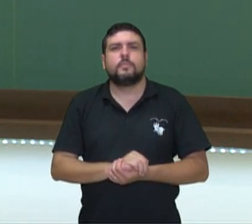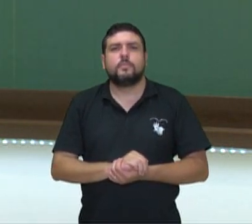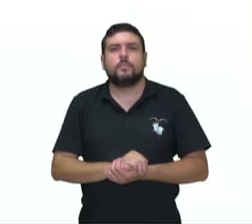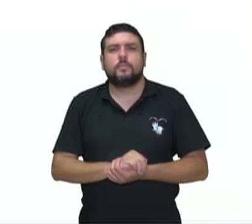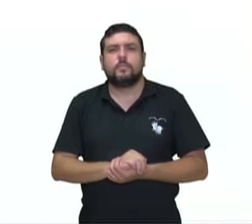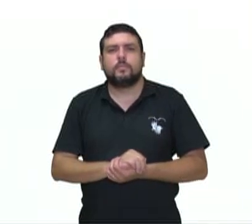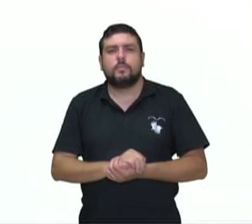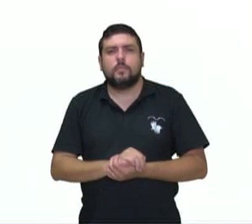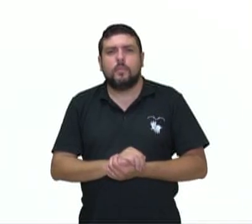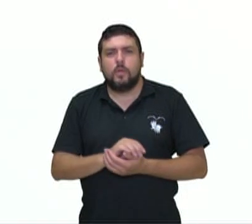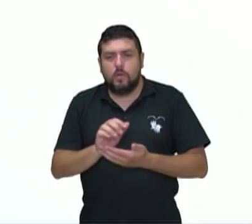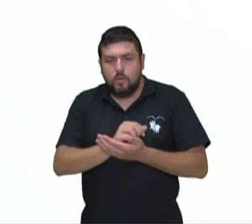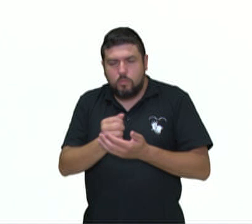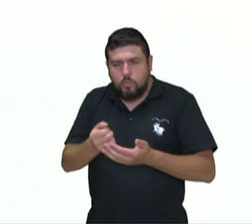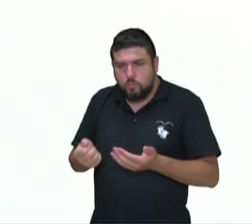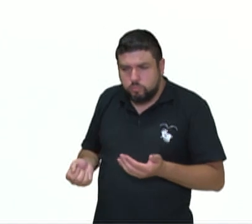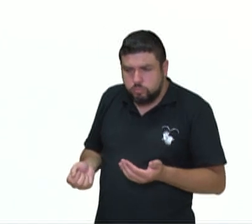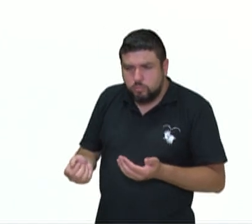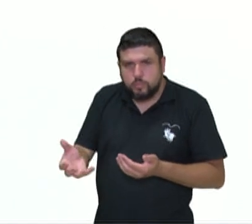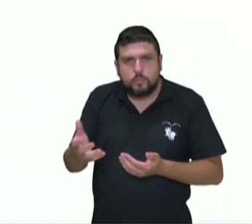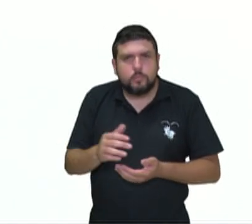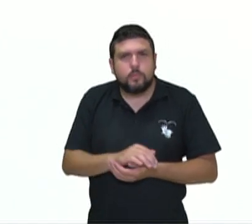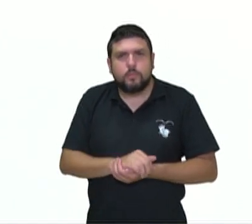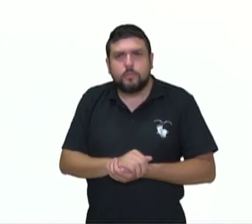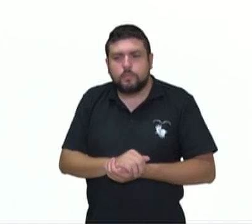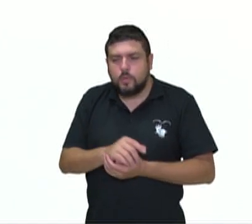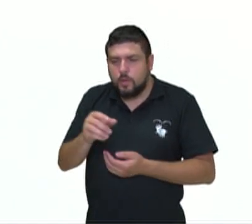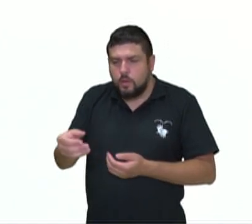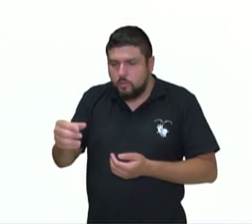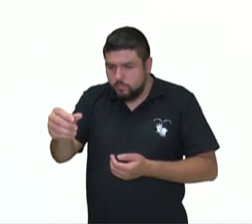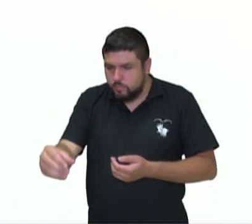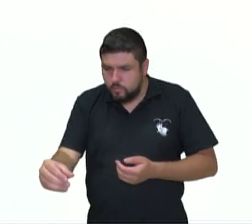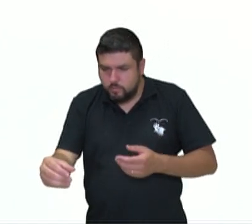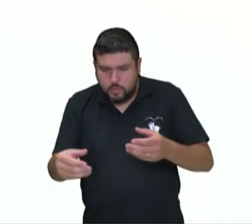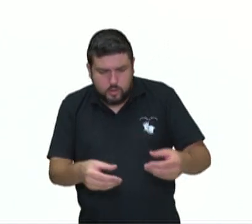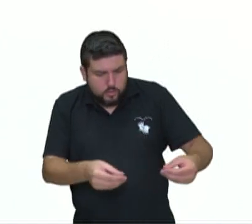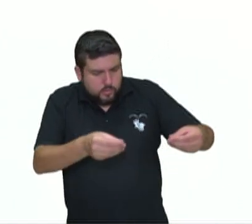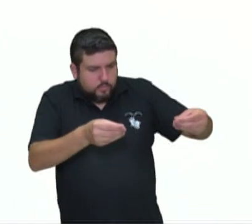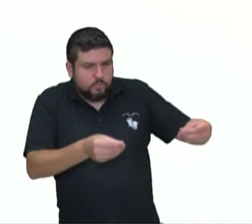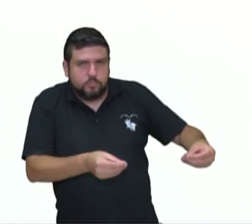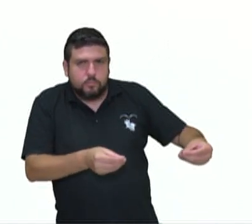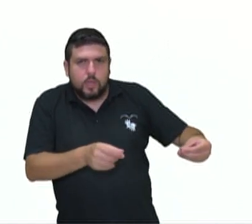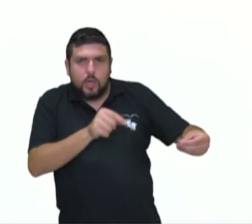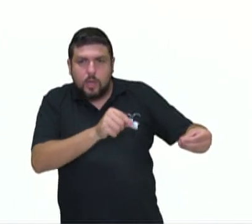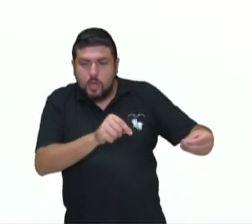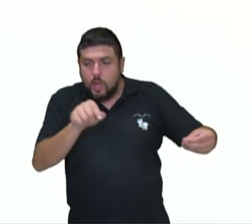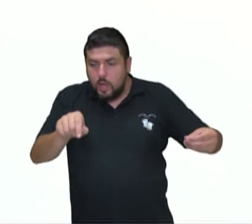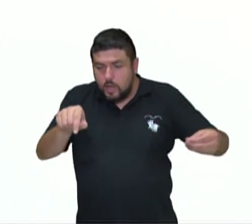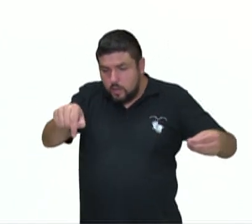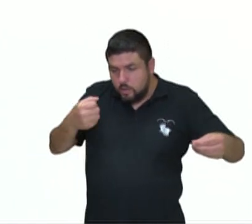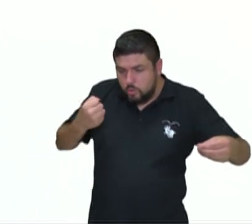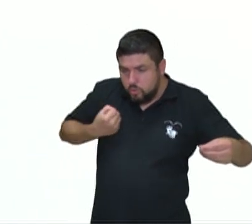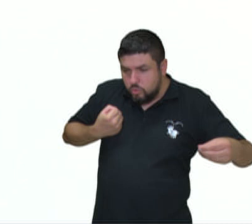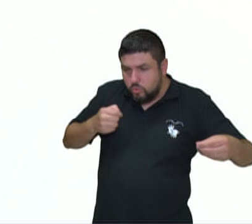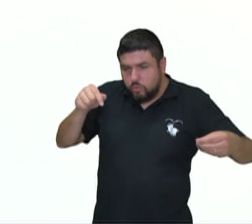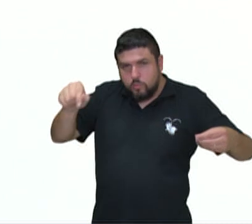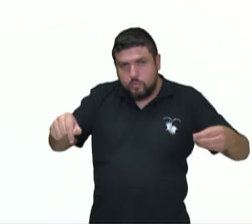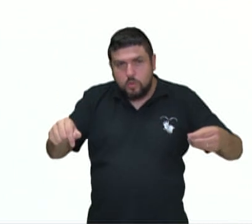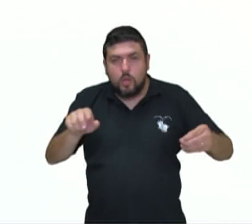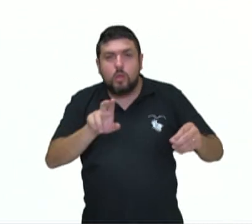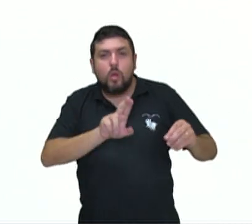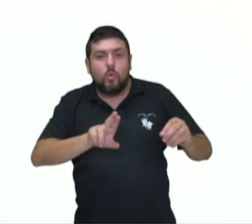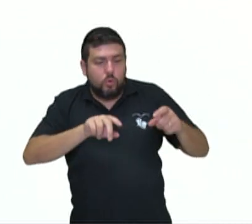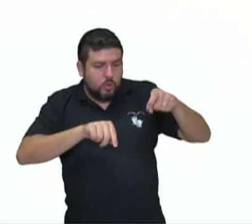Jogue o dado e sorteie um cartão, é assim que vai funcionar. Use o valor do dado na variável da função escrita no cartão, naquele xizinho